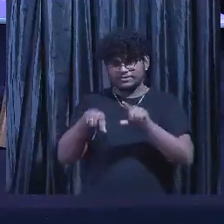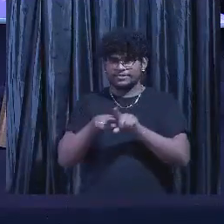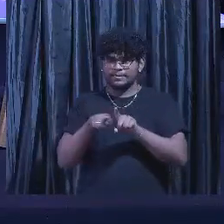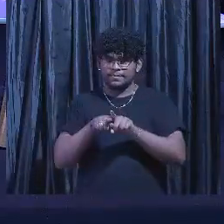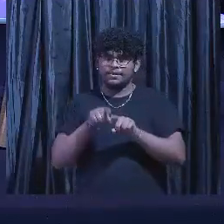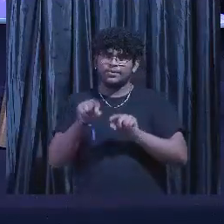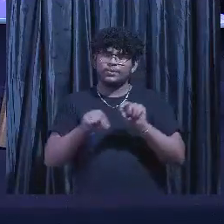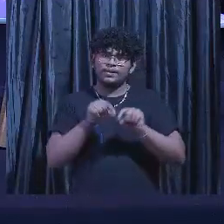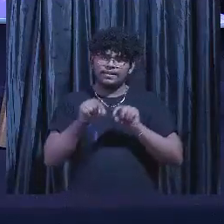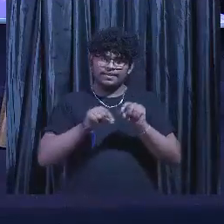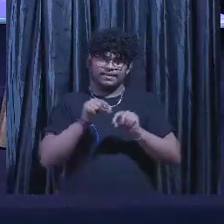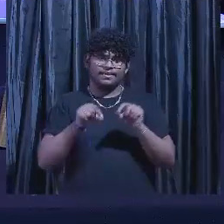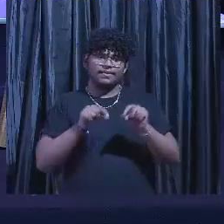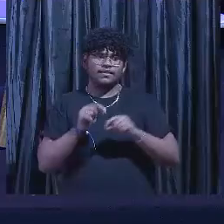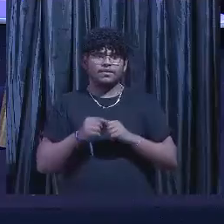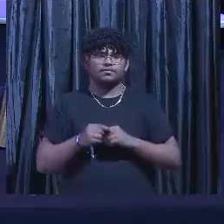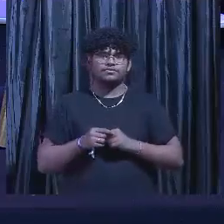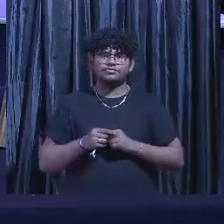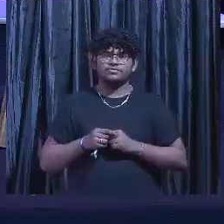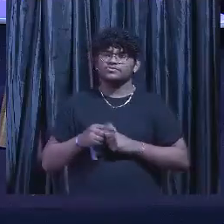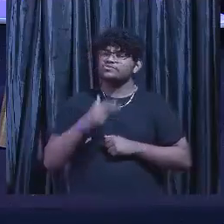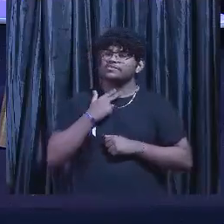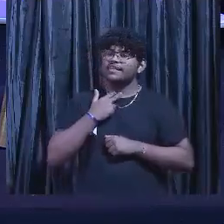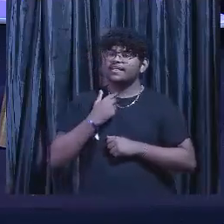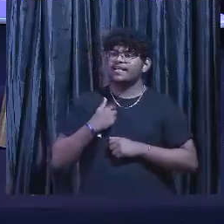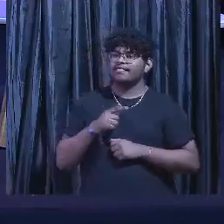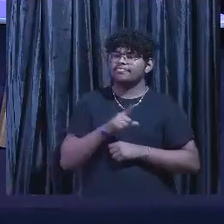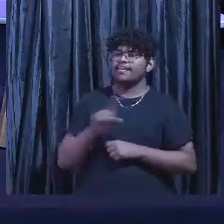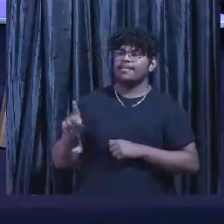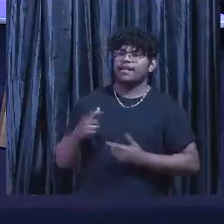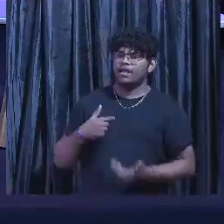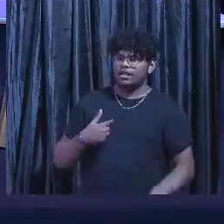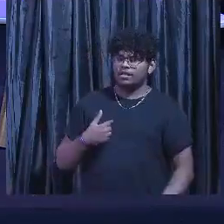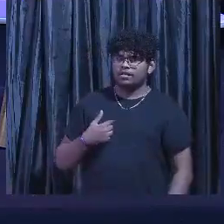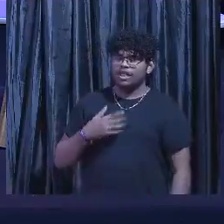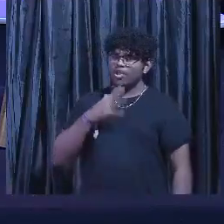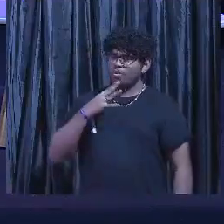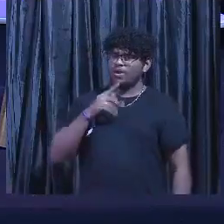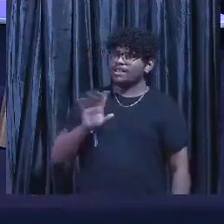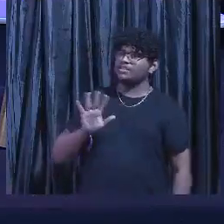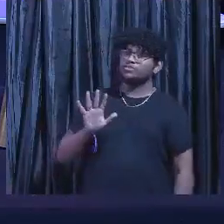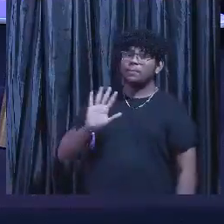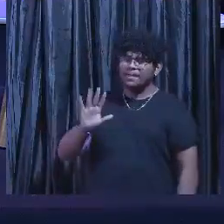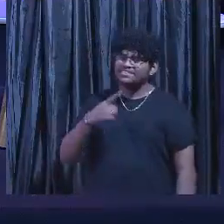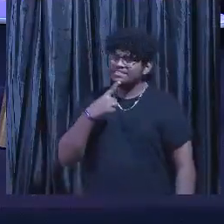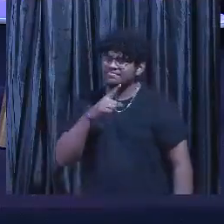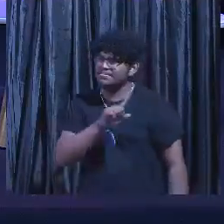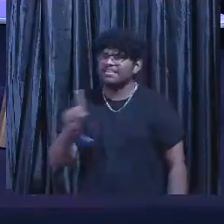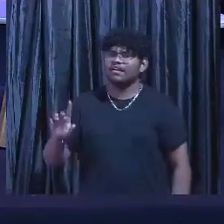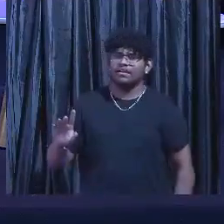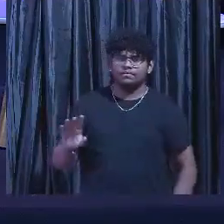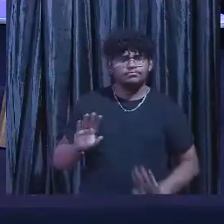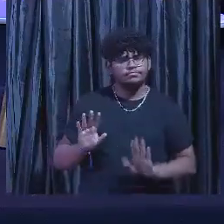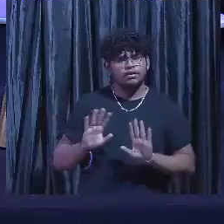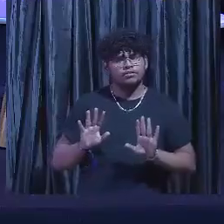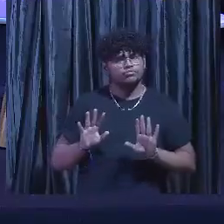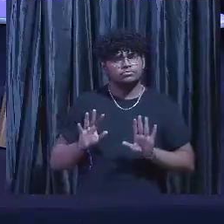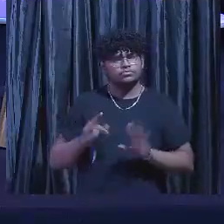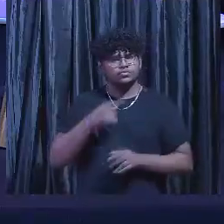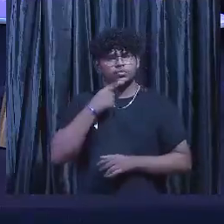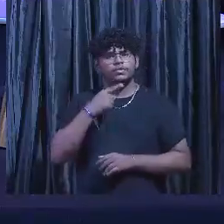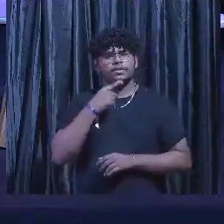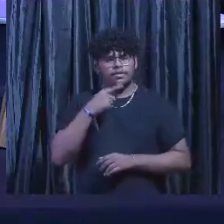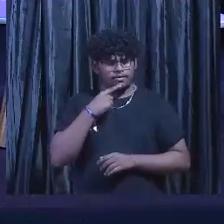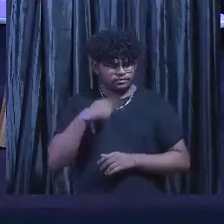para negar uma parada que a gente não conheceu, tá ligado? Então, problematizar essas questões faz total sentido para que a